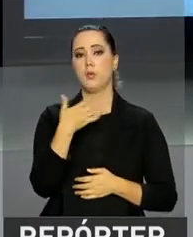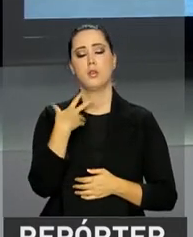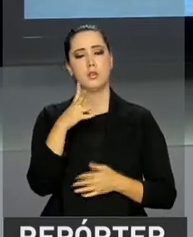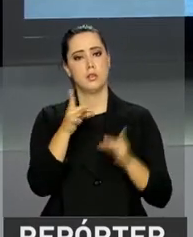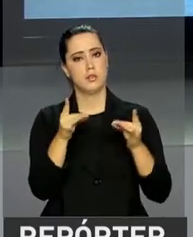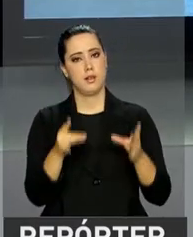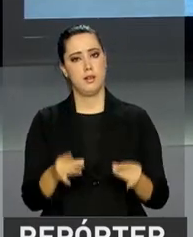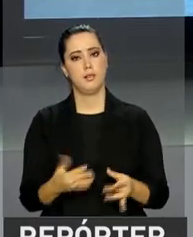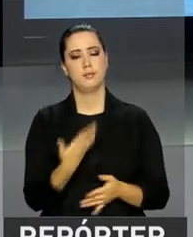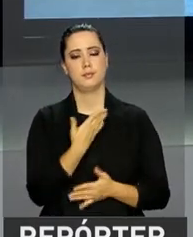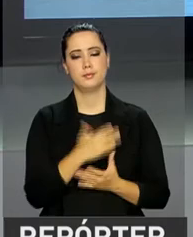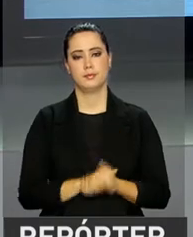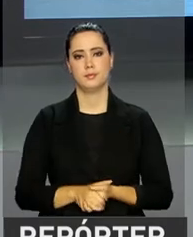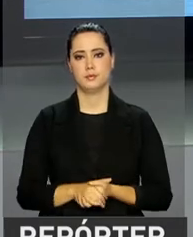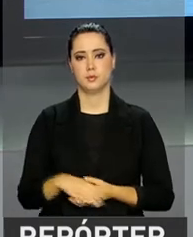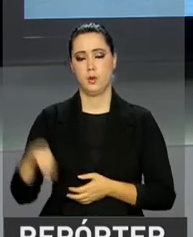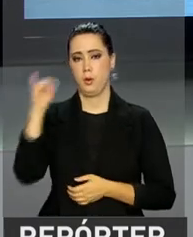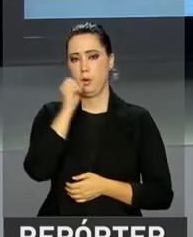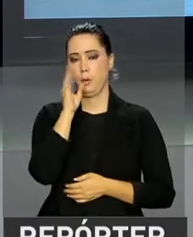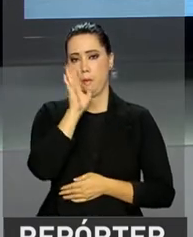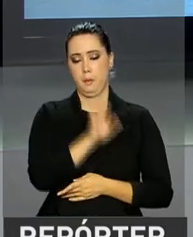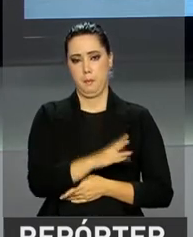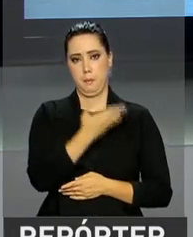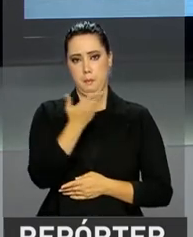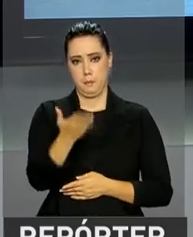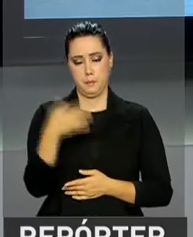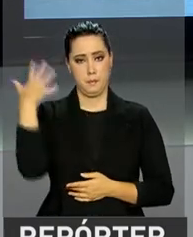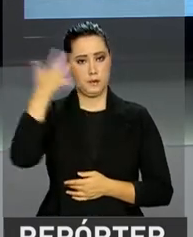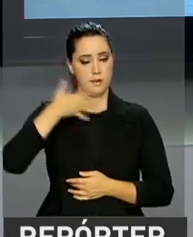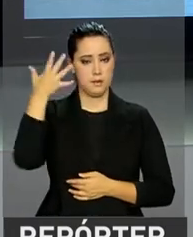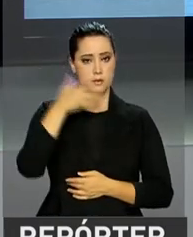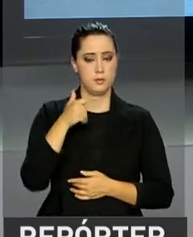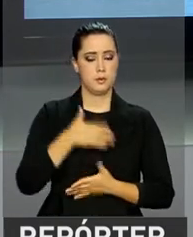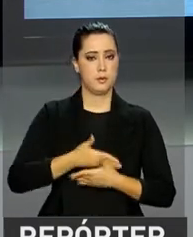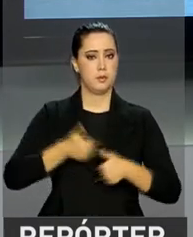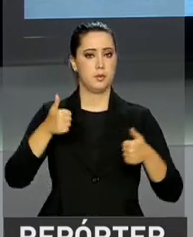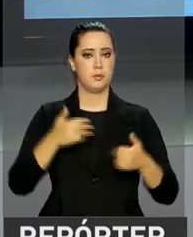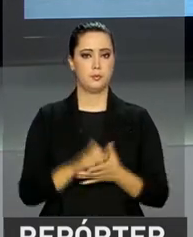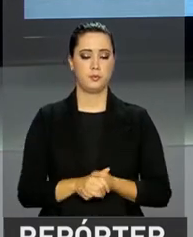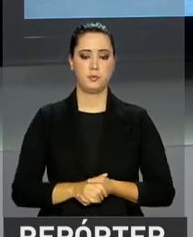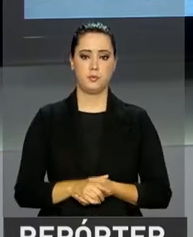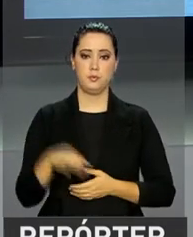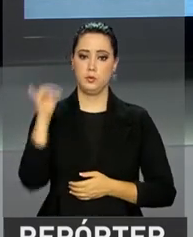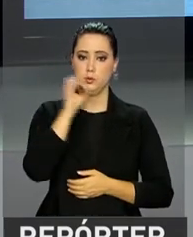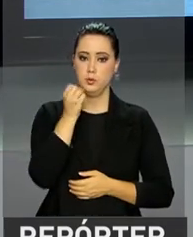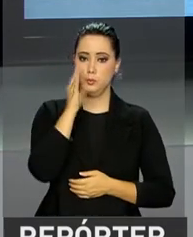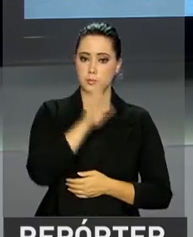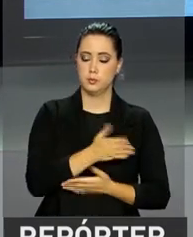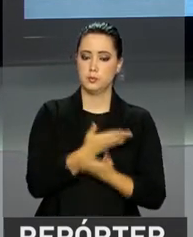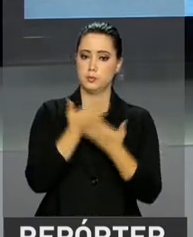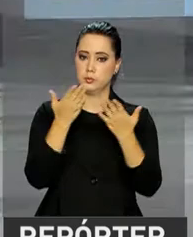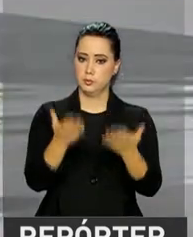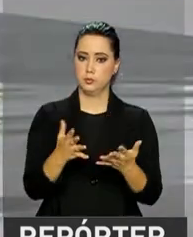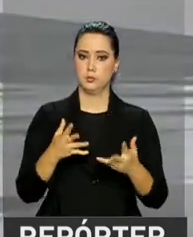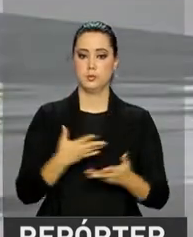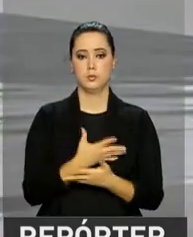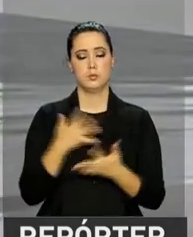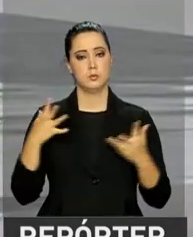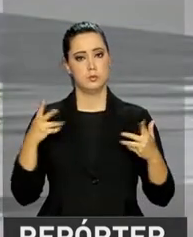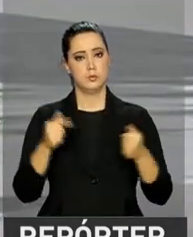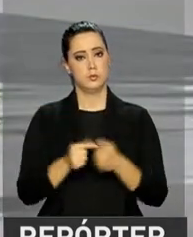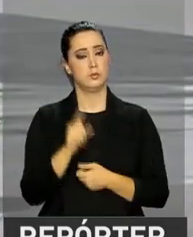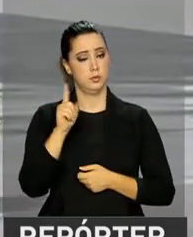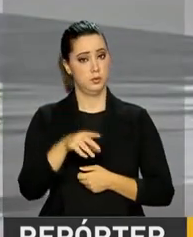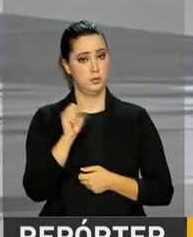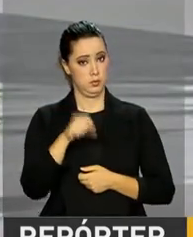tem os detalhes para a gente olá pablo boa tarde explica melhores pra gente roberto baggio pra você boa tarde a todos